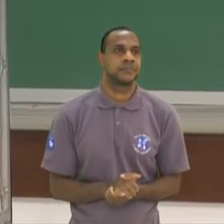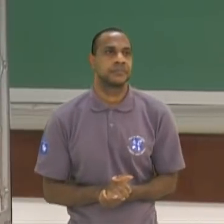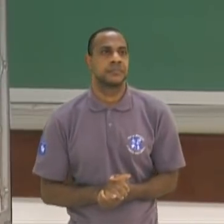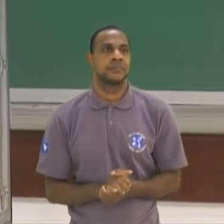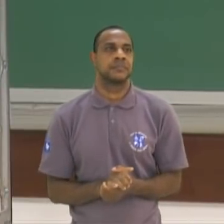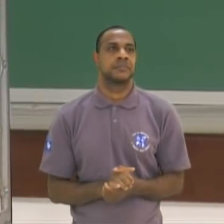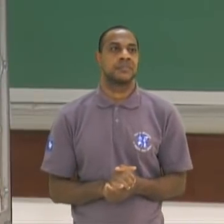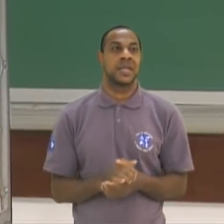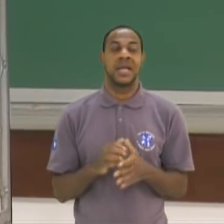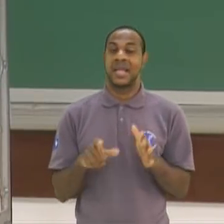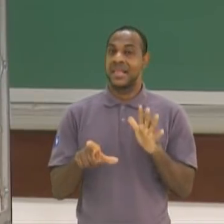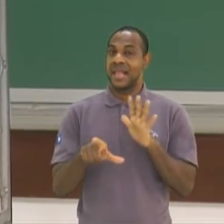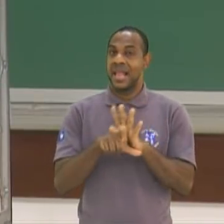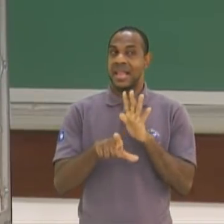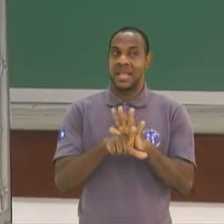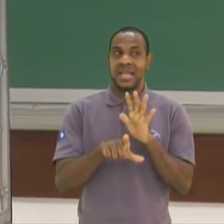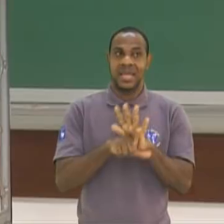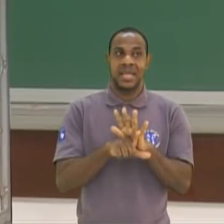da Lei